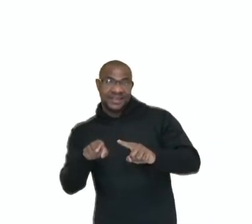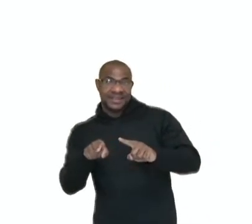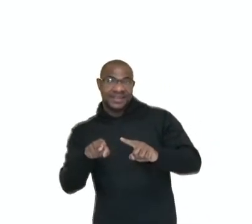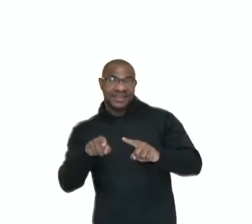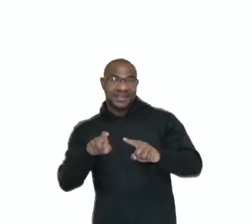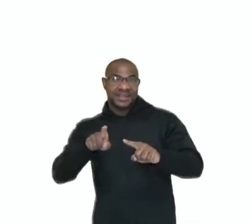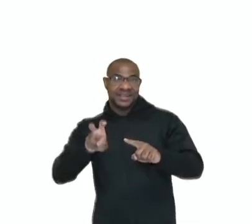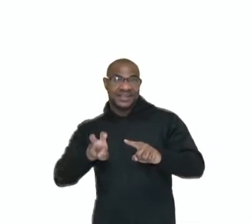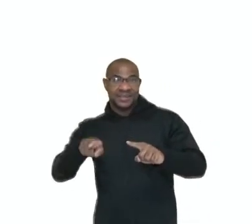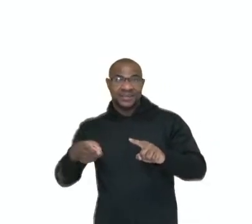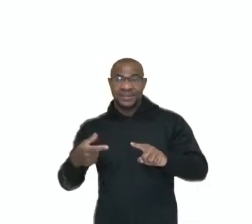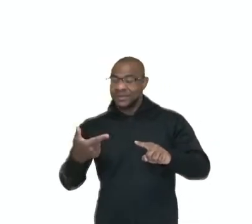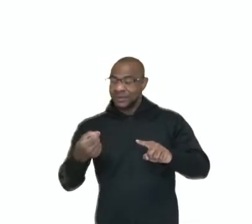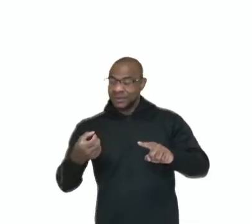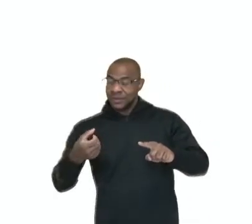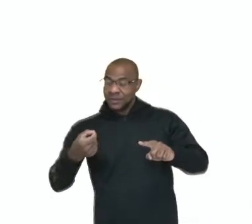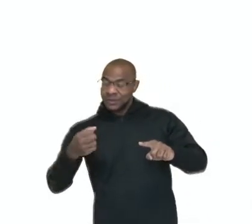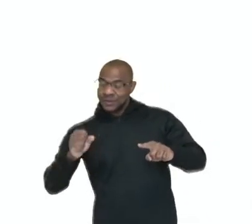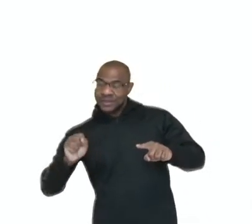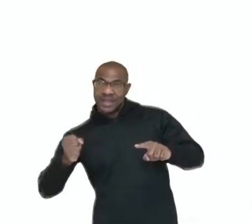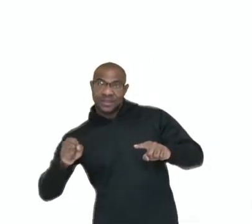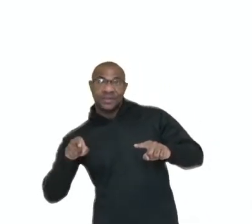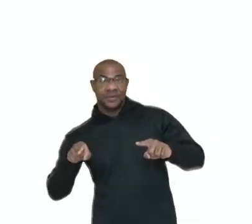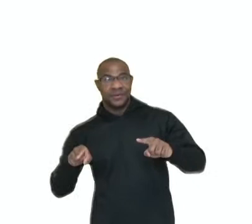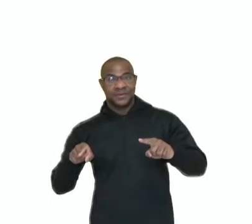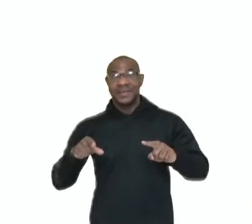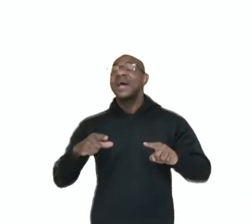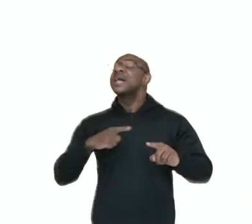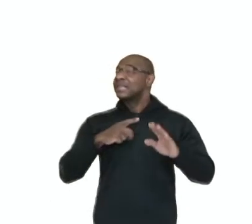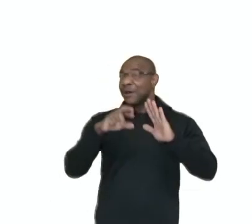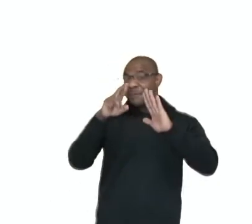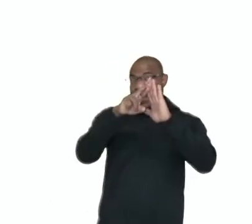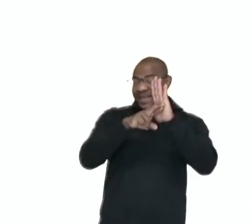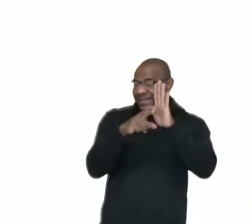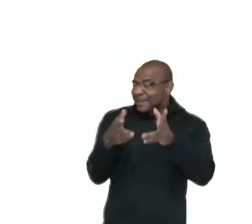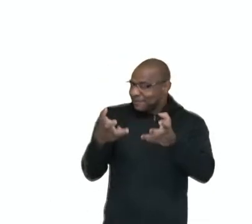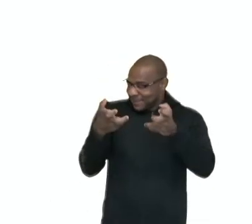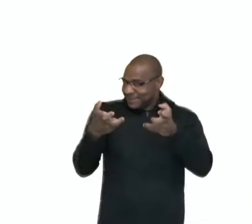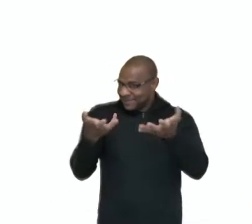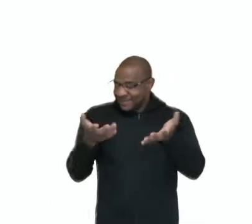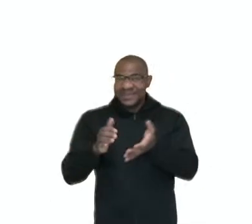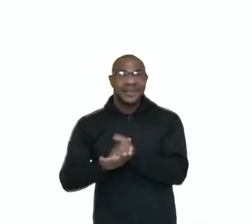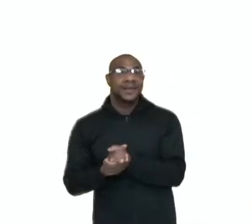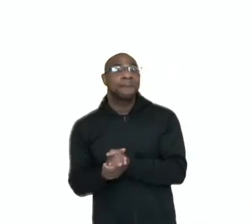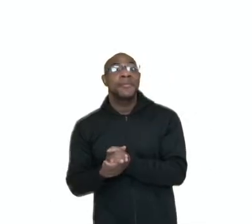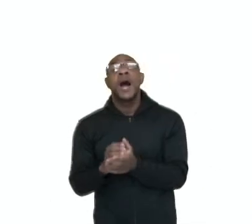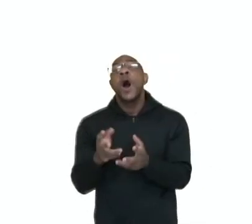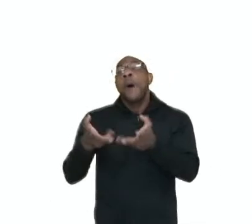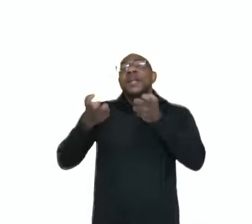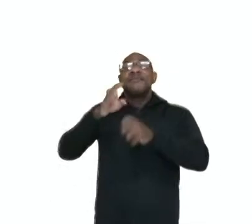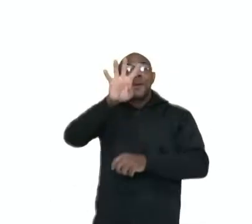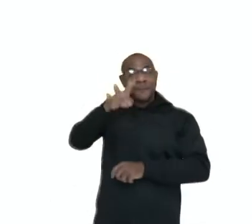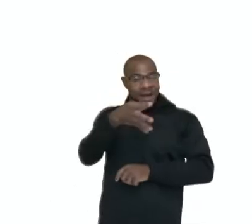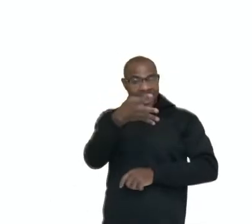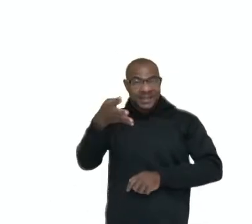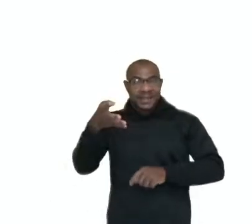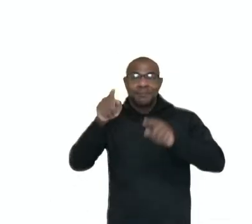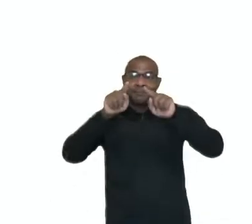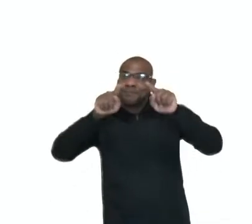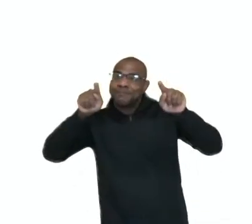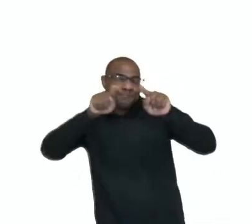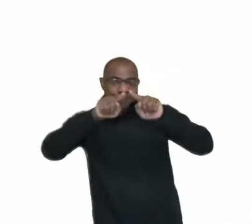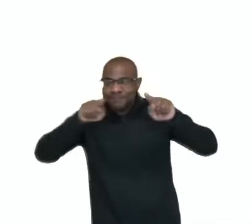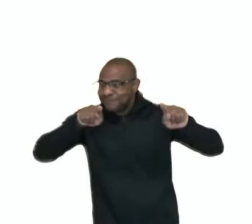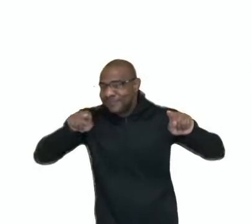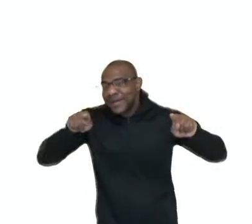5,208. E aí apareceu já uma regrinha, se você prestar bem atenção, né? Observando a tabela, percebemos que o